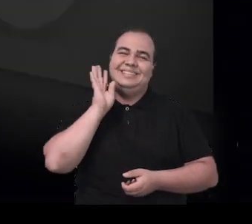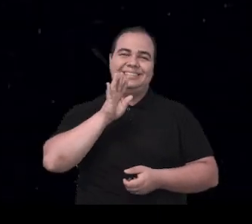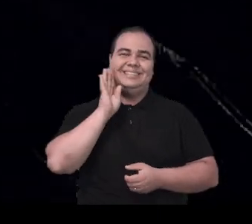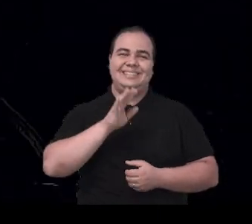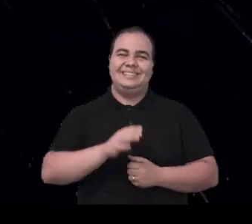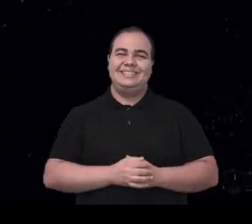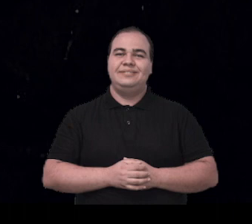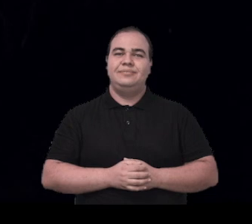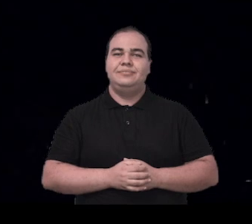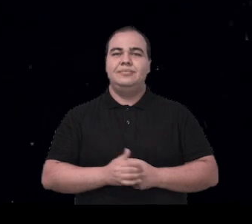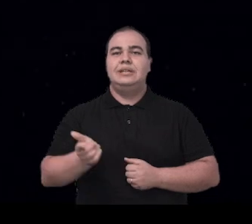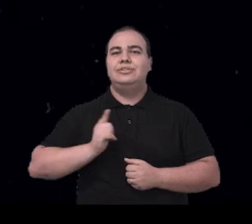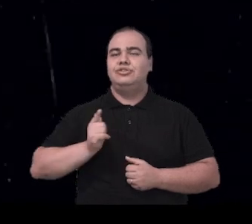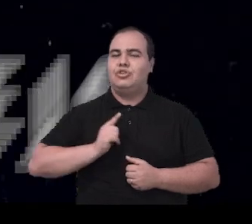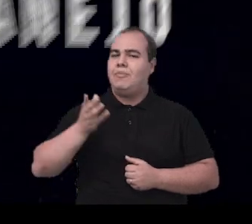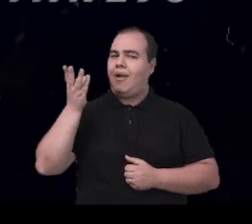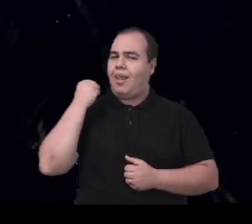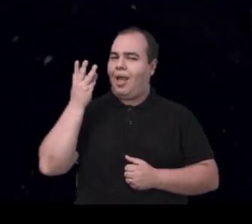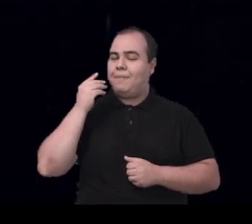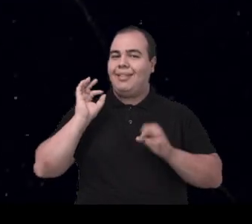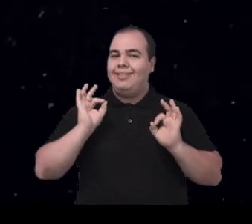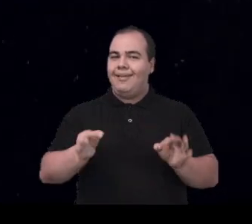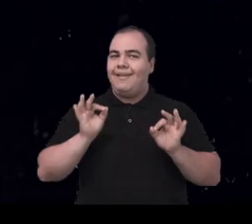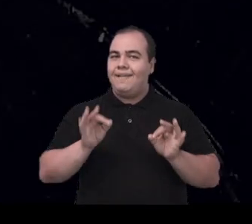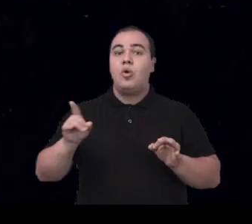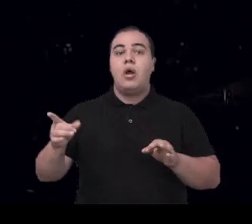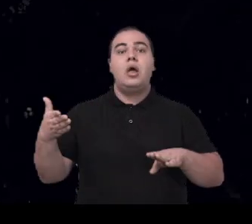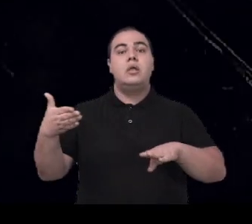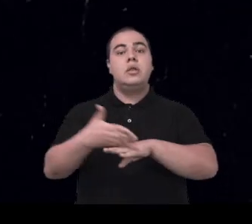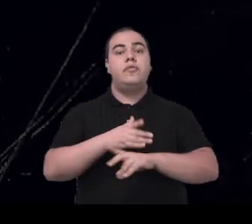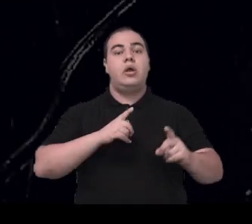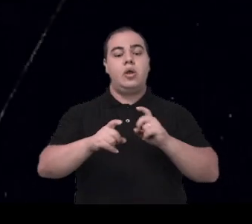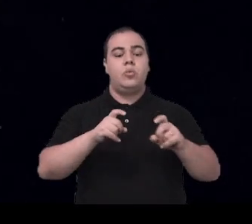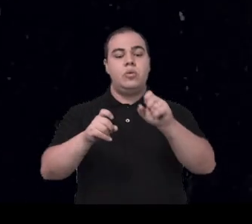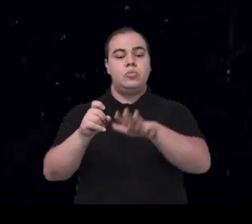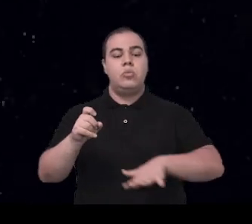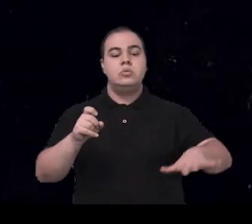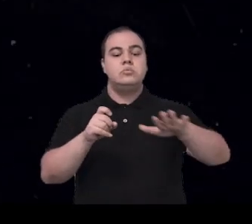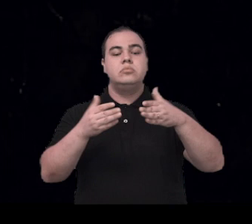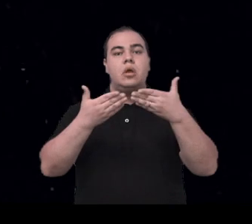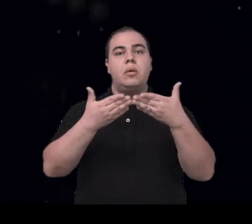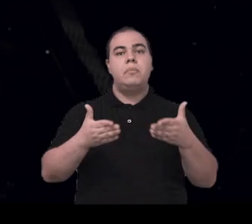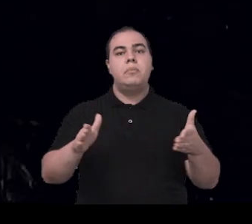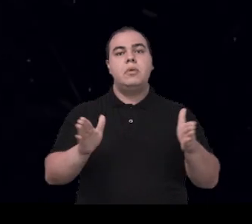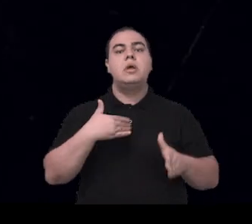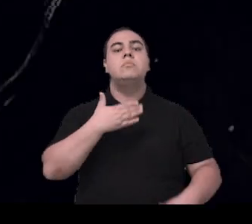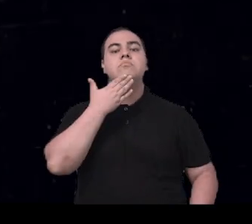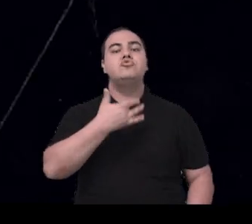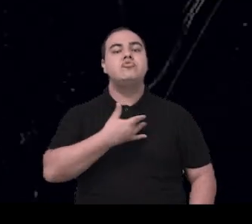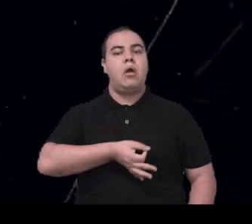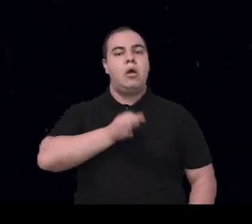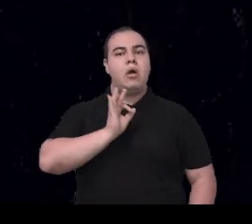créditos. Porque ela tinha uma lábia, era terrível. Ela entrava na reunião do colegiado, abria a porta e